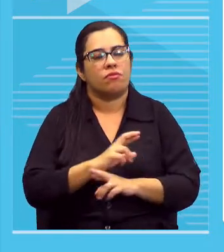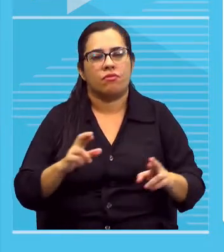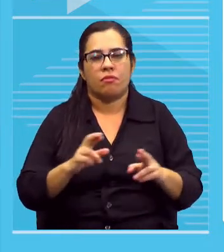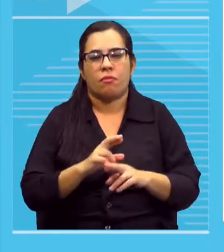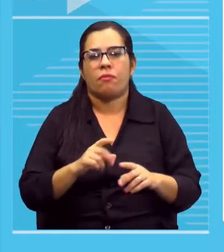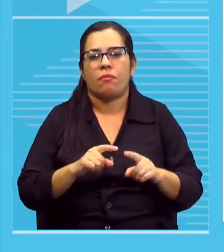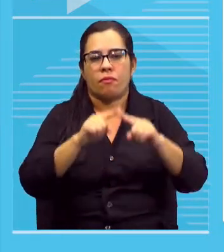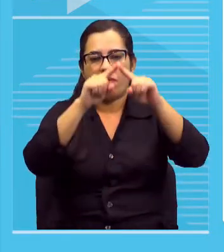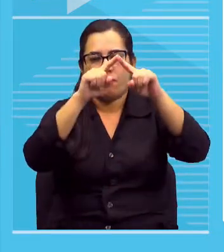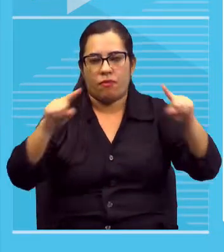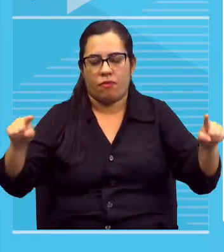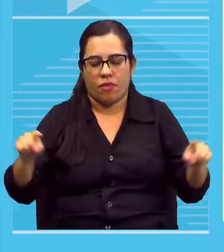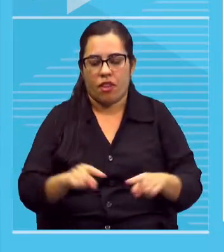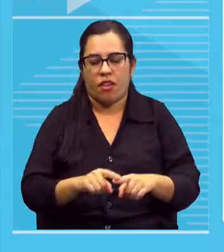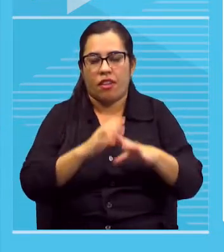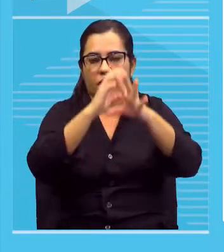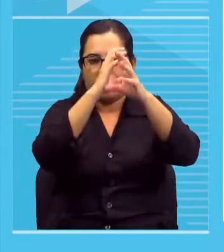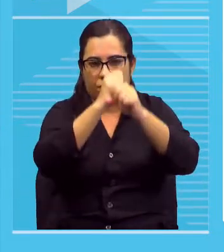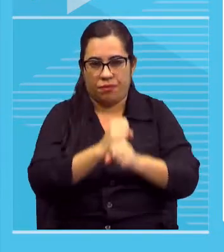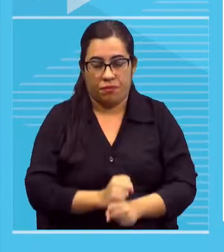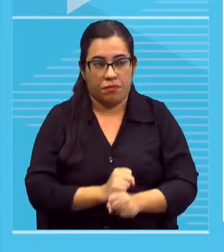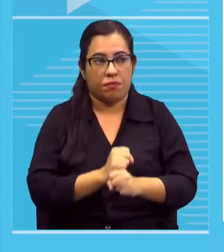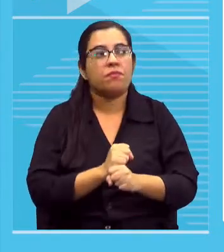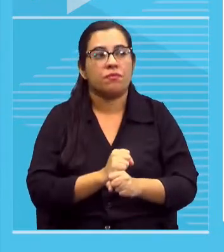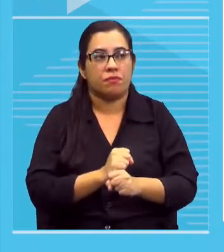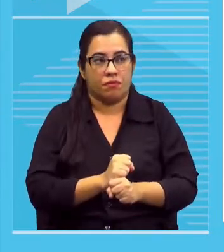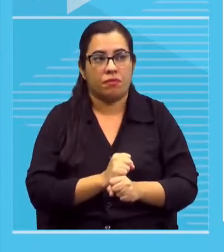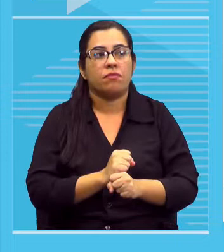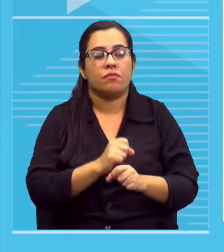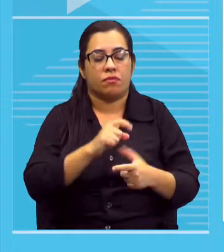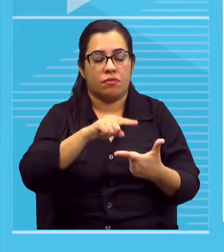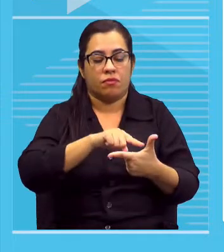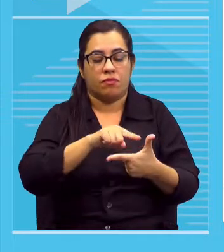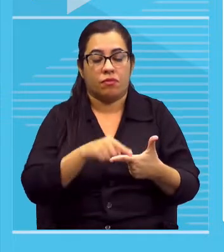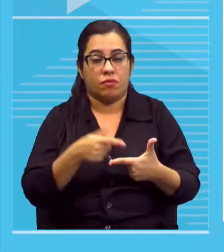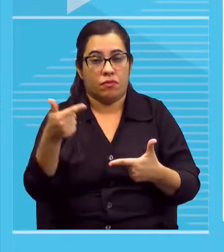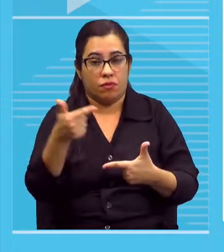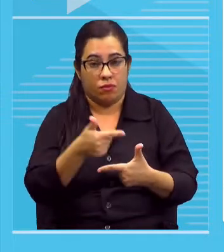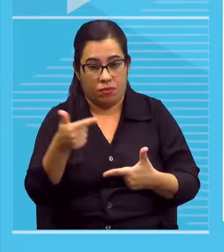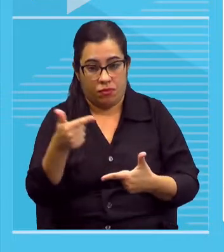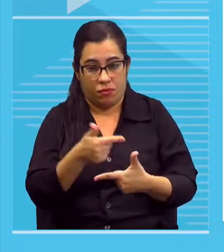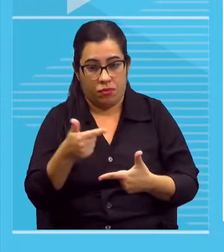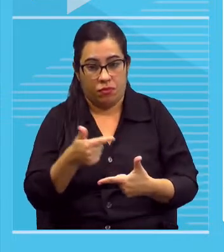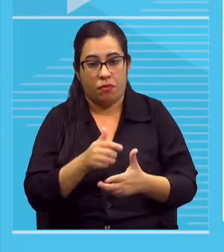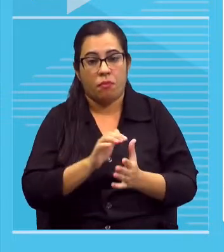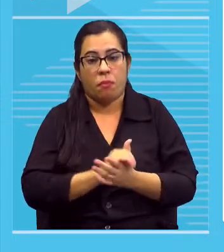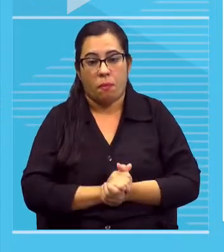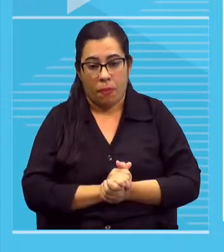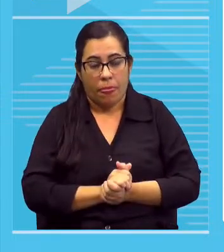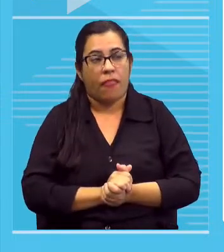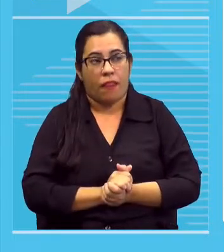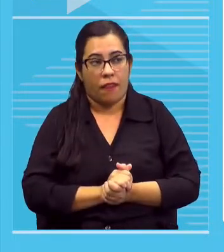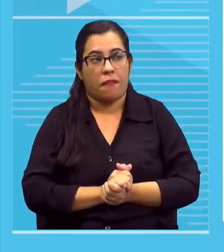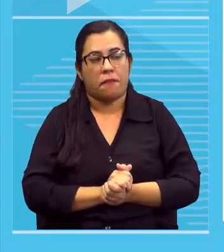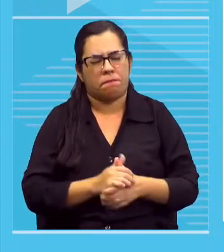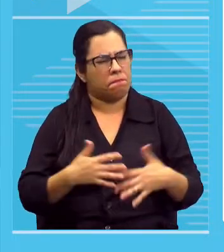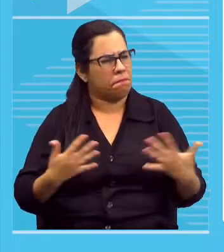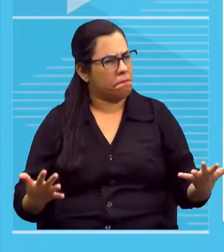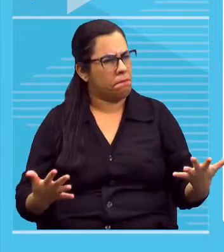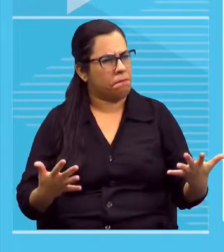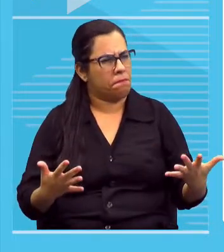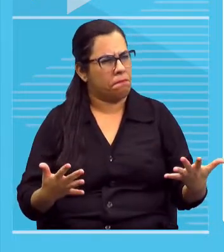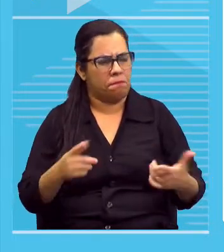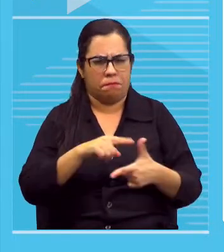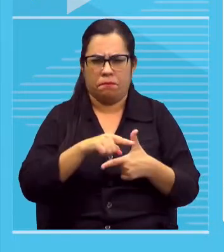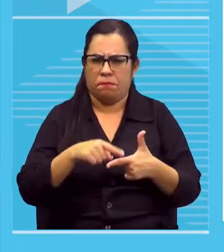para ângulos duplos o ângulos duplos Garena 1 e Como assim